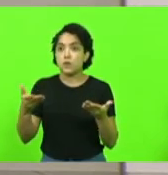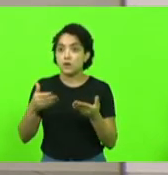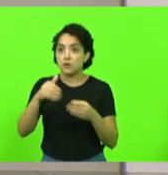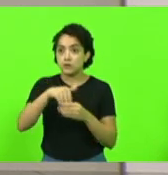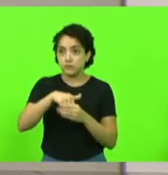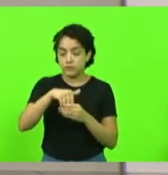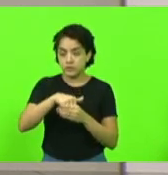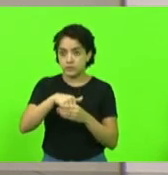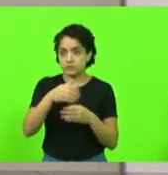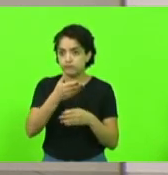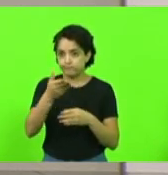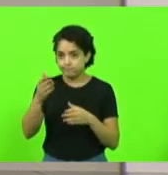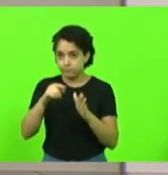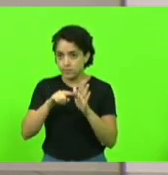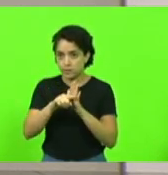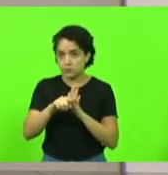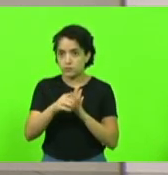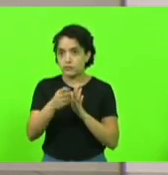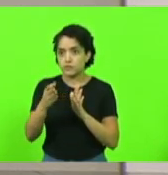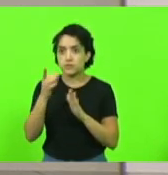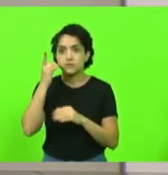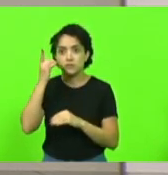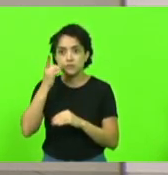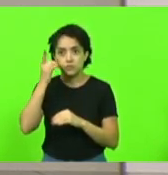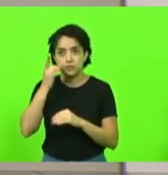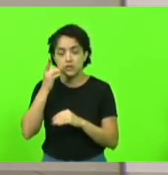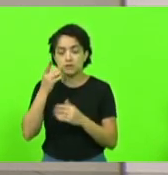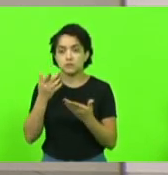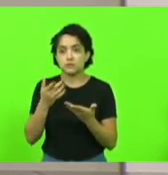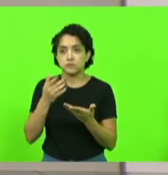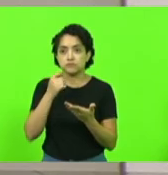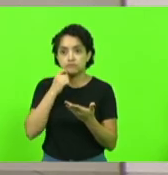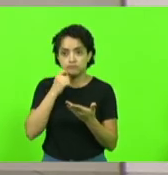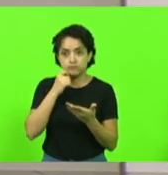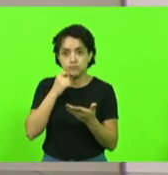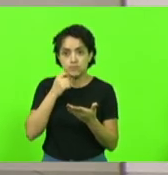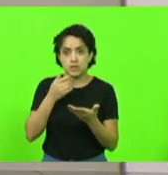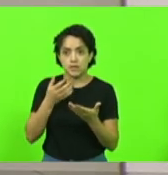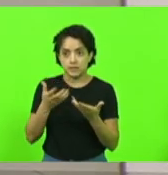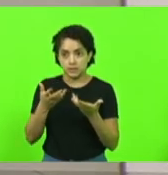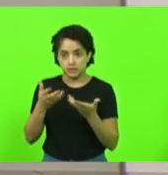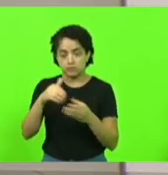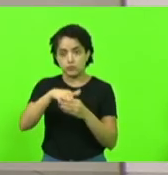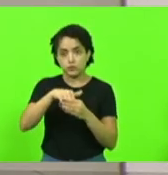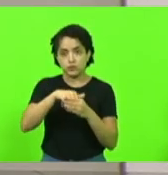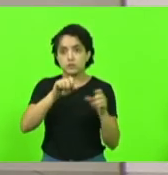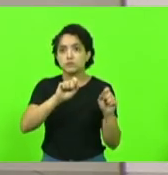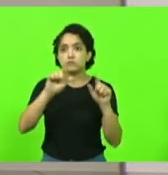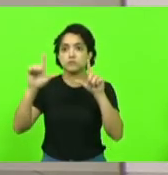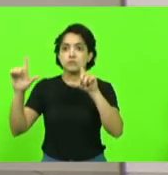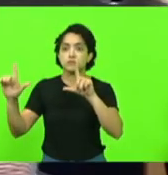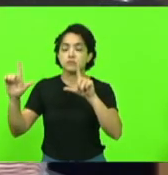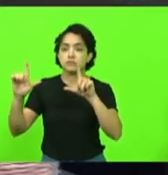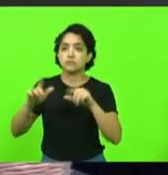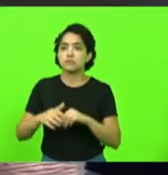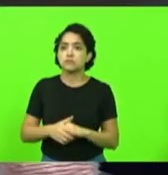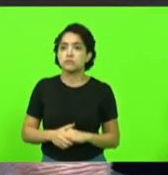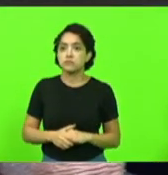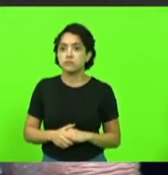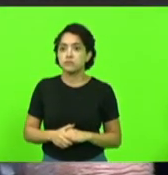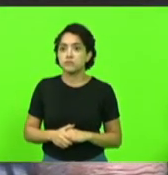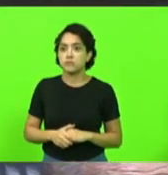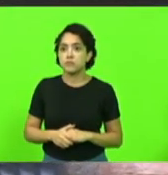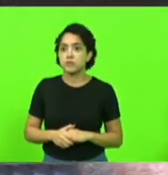votação, consulto deputada Ana Campaiolo se insiste na votação no painel. Sim, senhor presidente. E nós